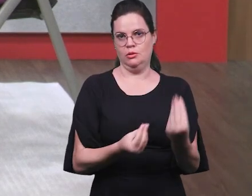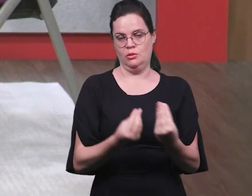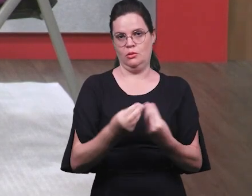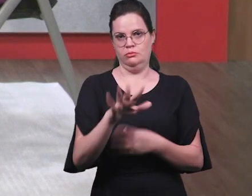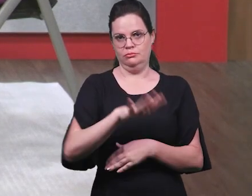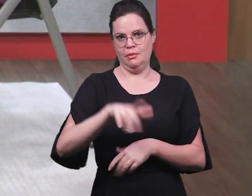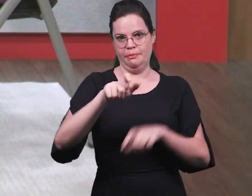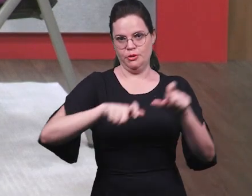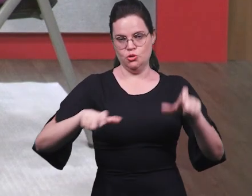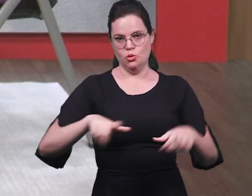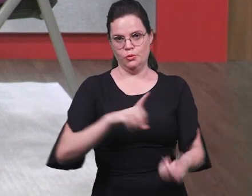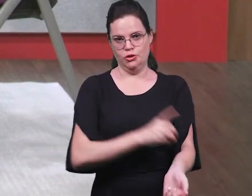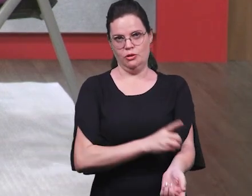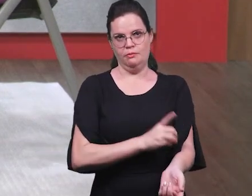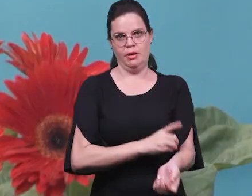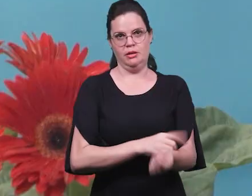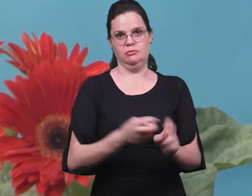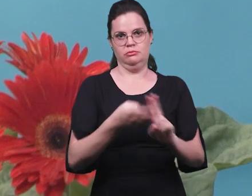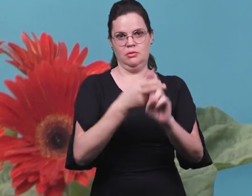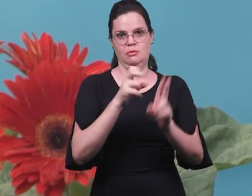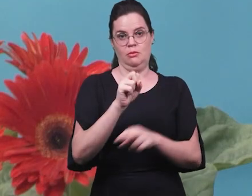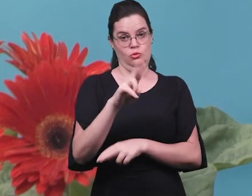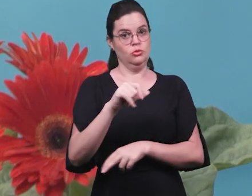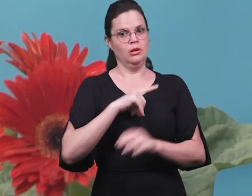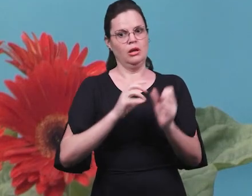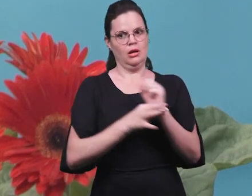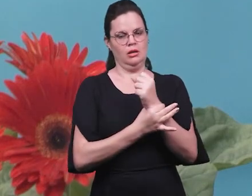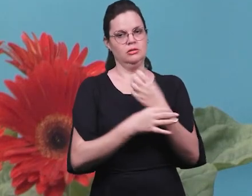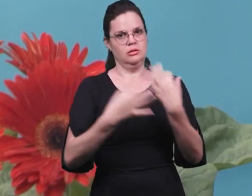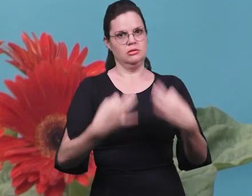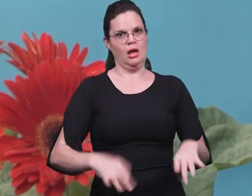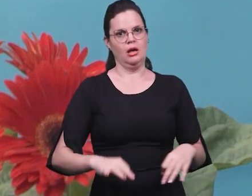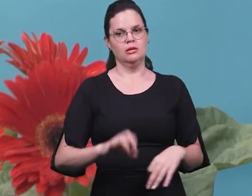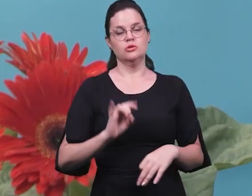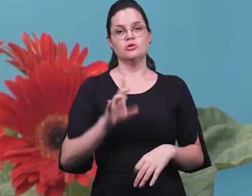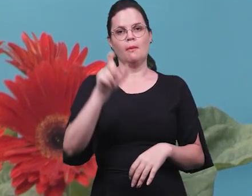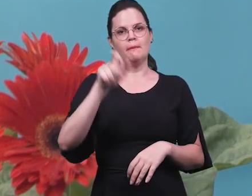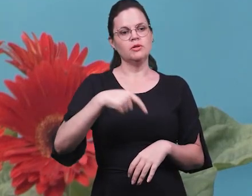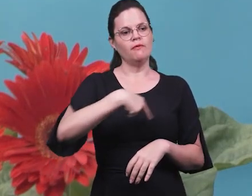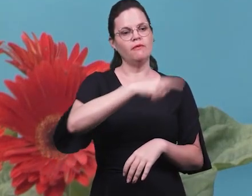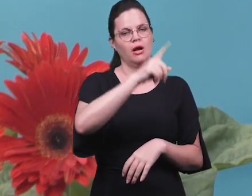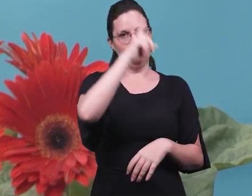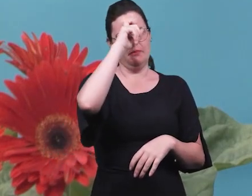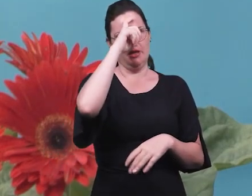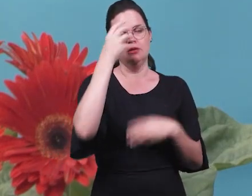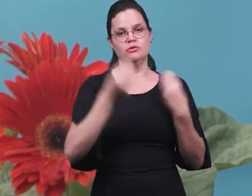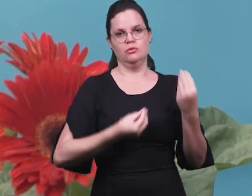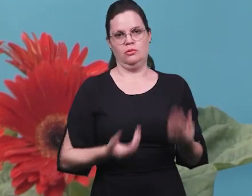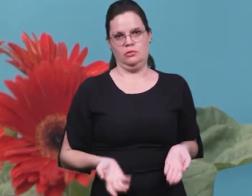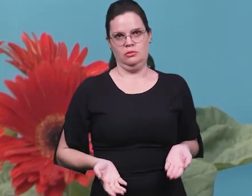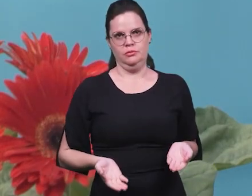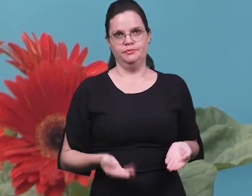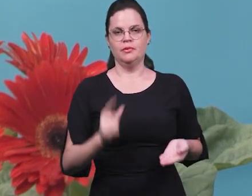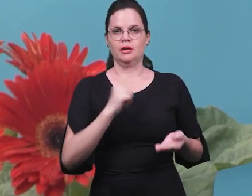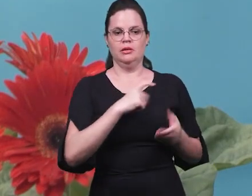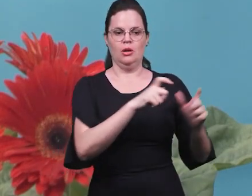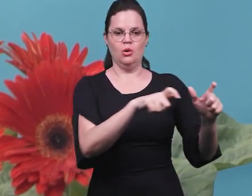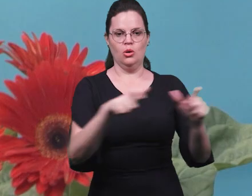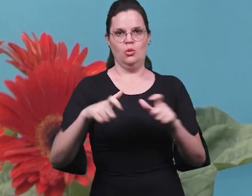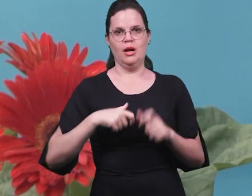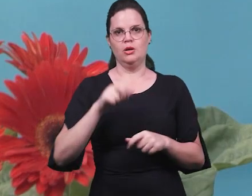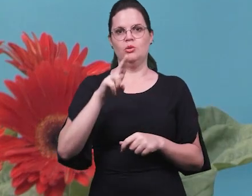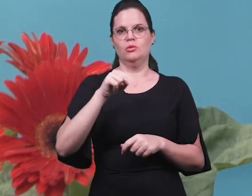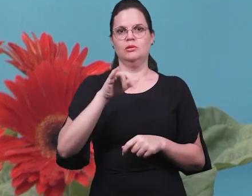do diabético pelo SUS, ele é garantido. Basta o paciente, né? Como é que acontece? Existem as